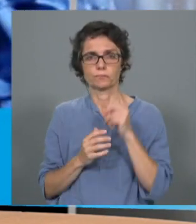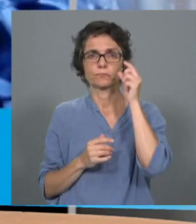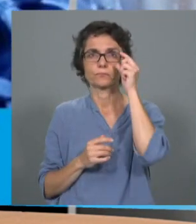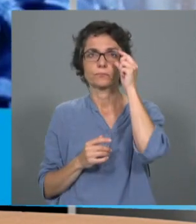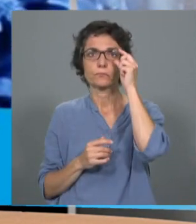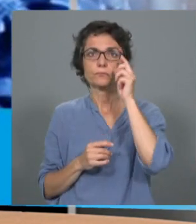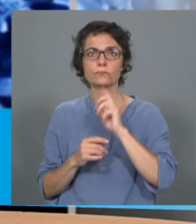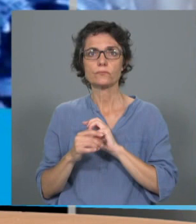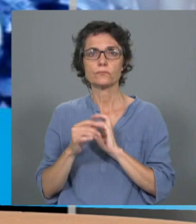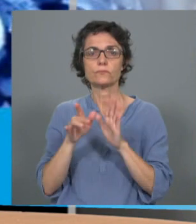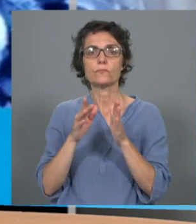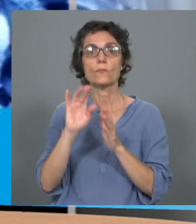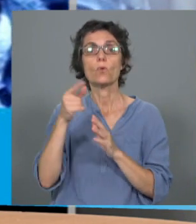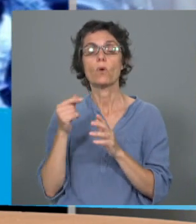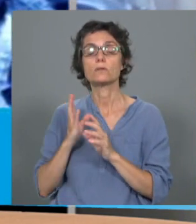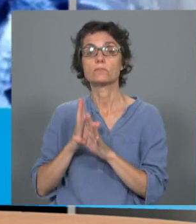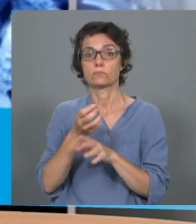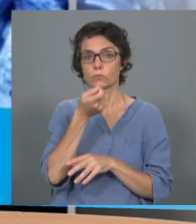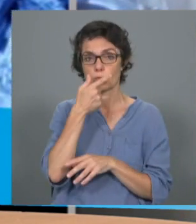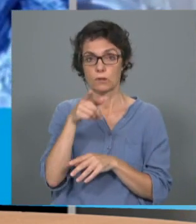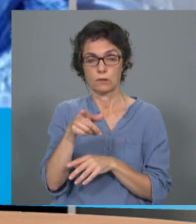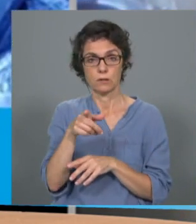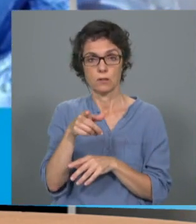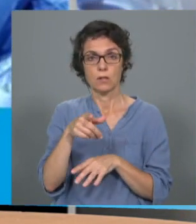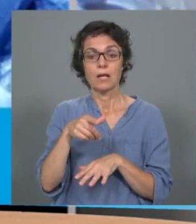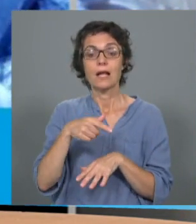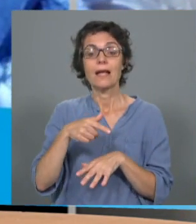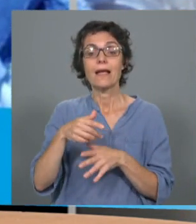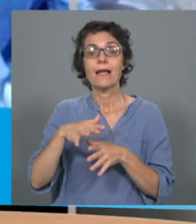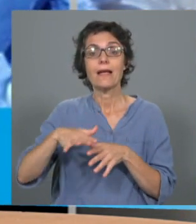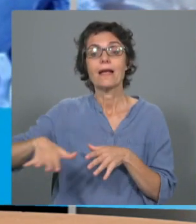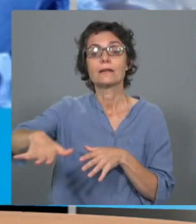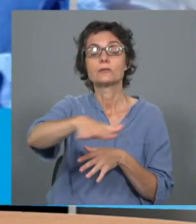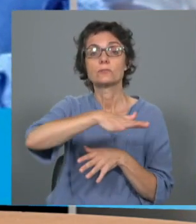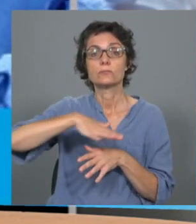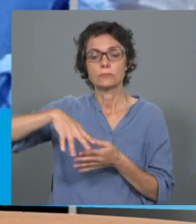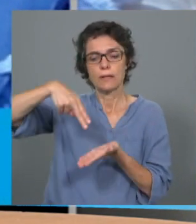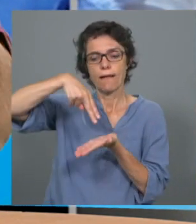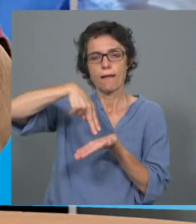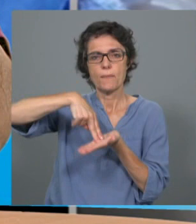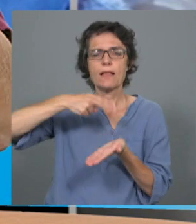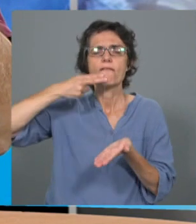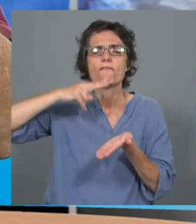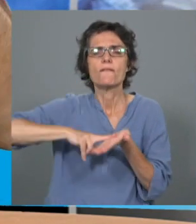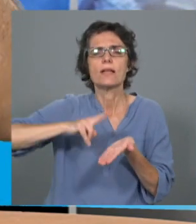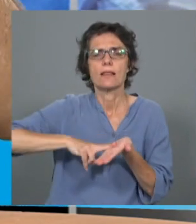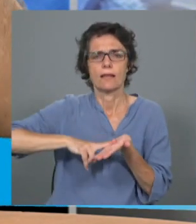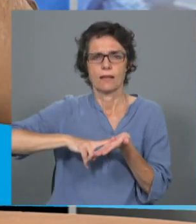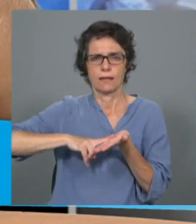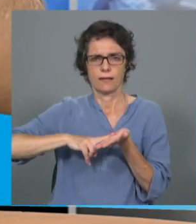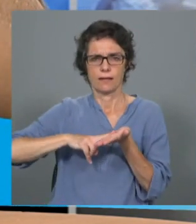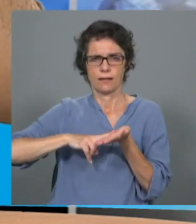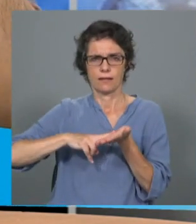a Eucaristia é lugar ou espaço da presença real de Jesus. Nós dizemos que na comunhão, na hóstia,